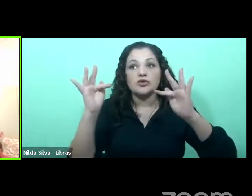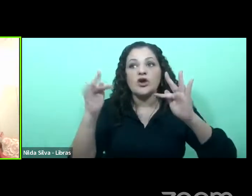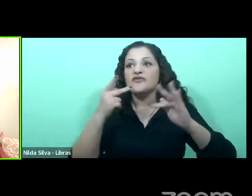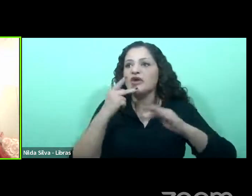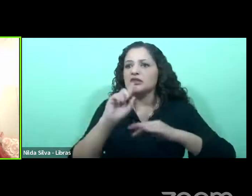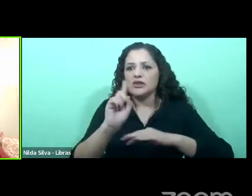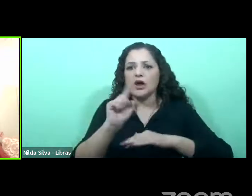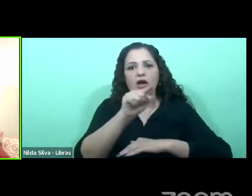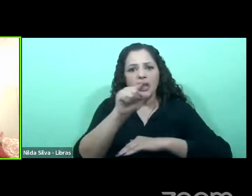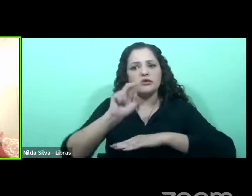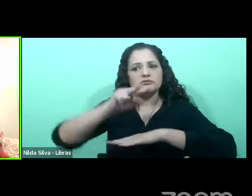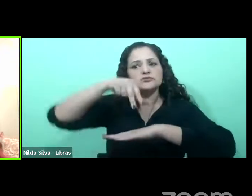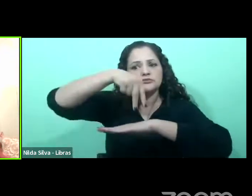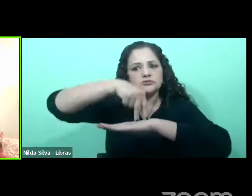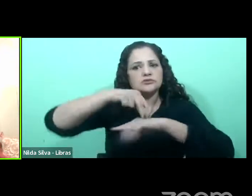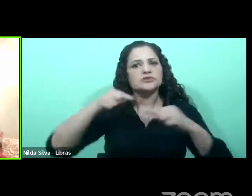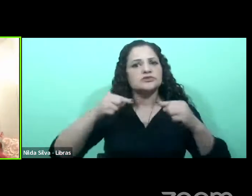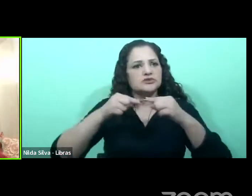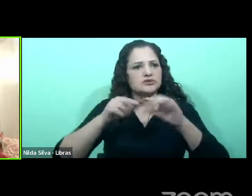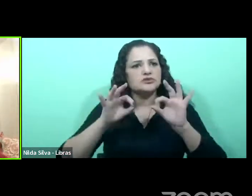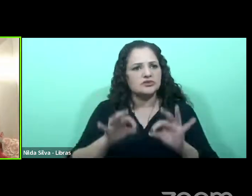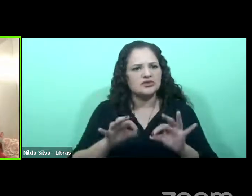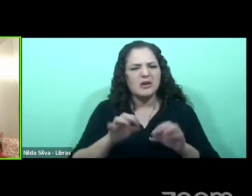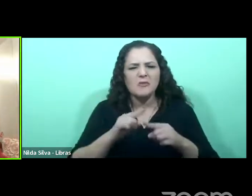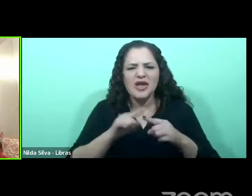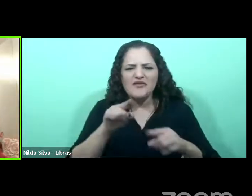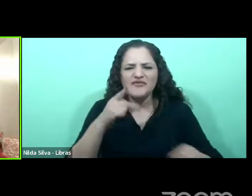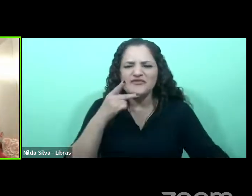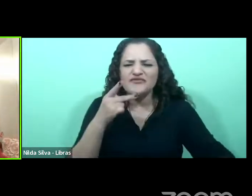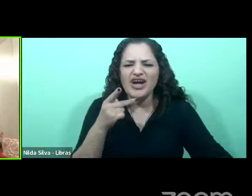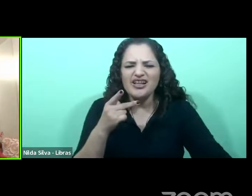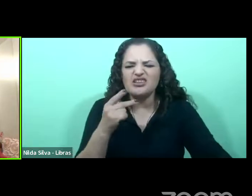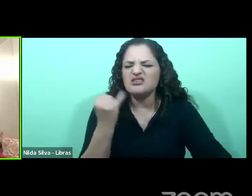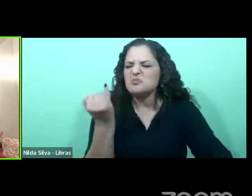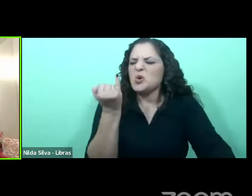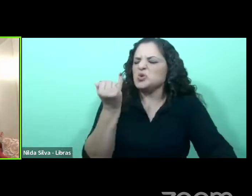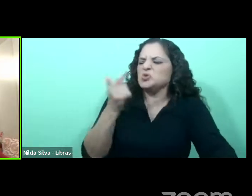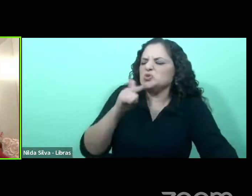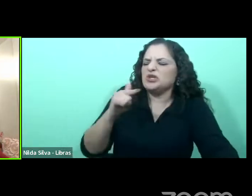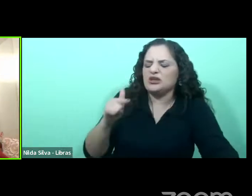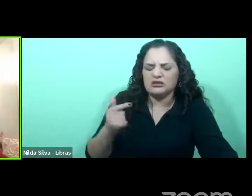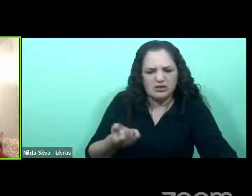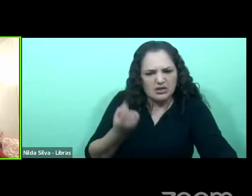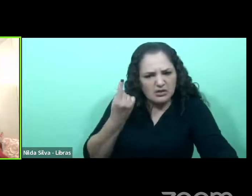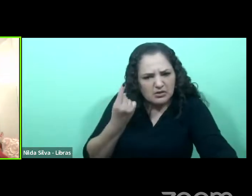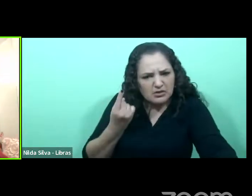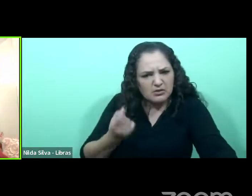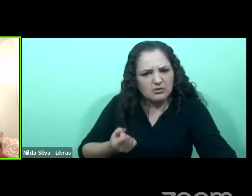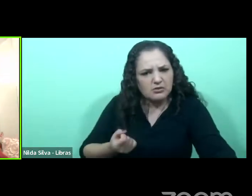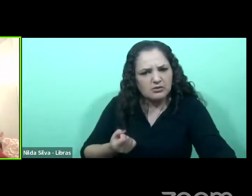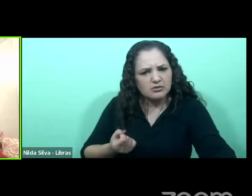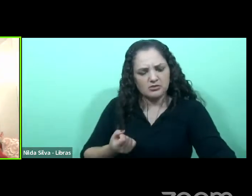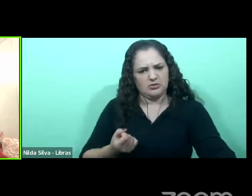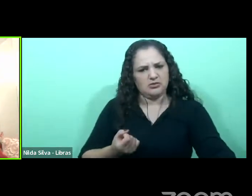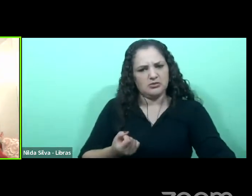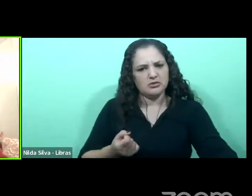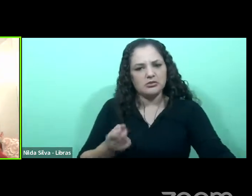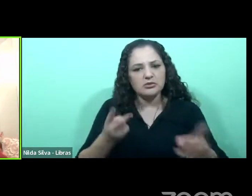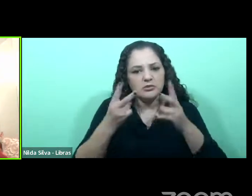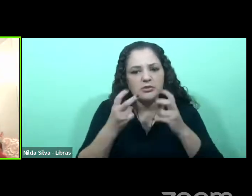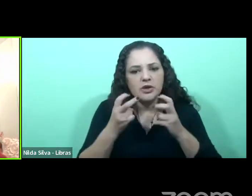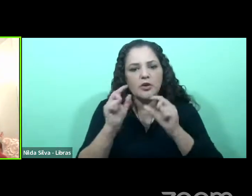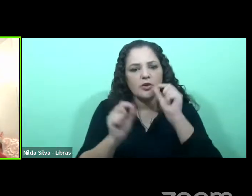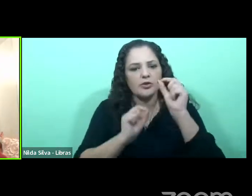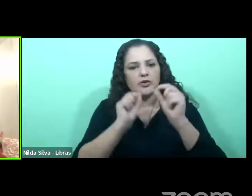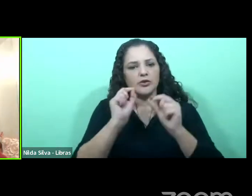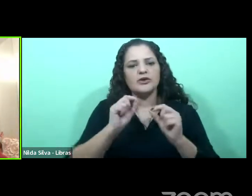estranho, né? Ué, mas se ele falou, não é eco. Que coisa esquisita é essa, né? Então, a gente tem que perceber que existem